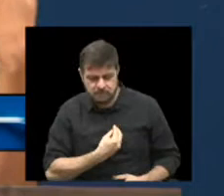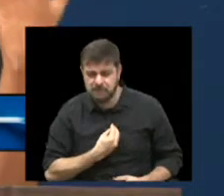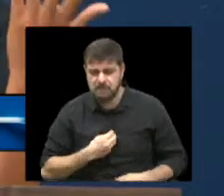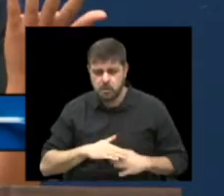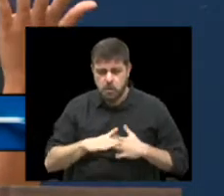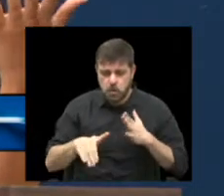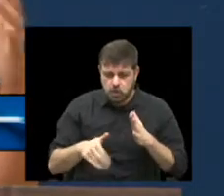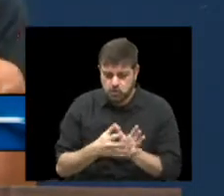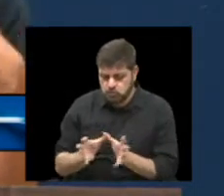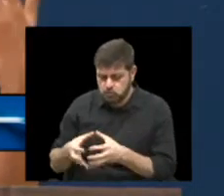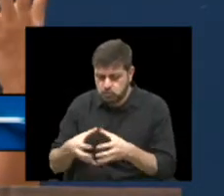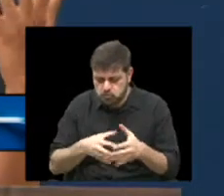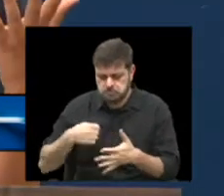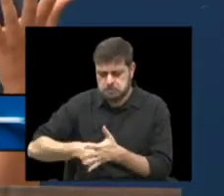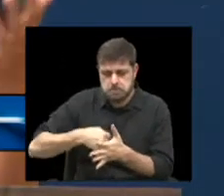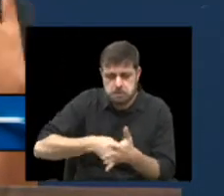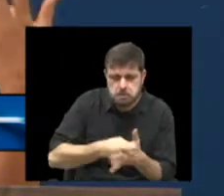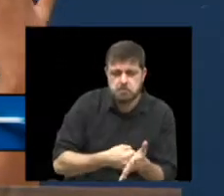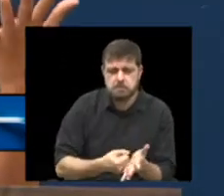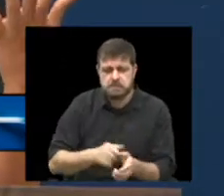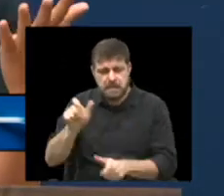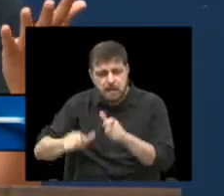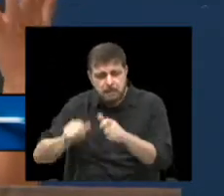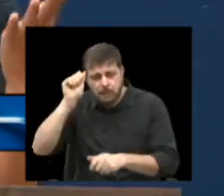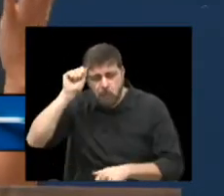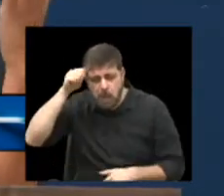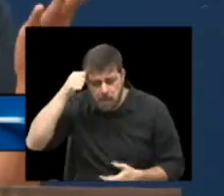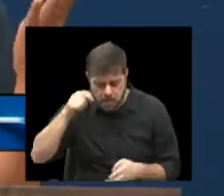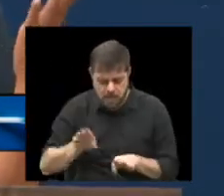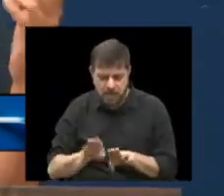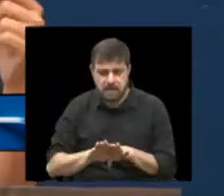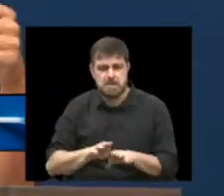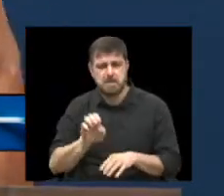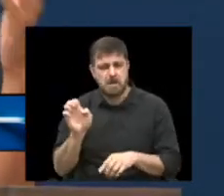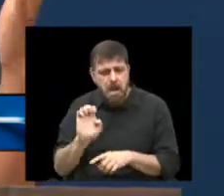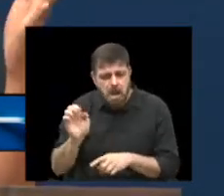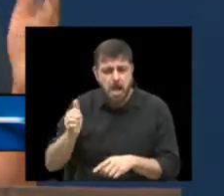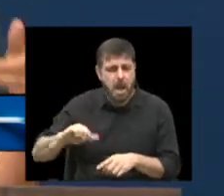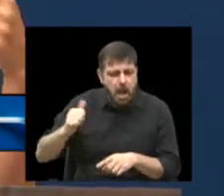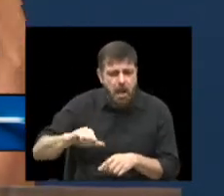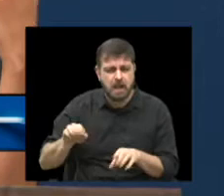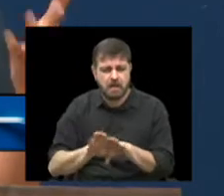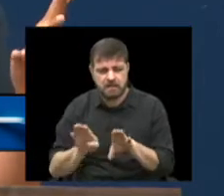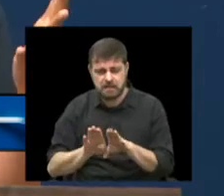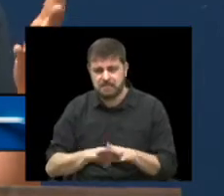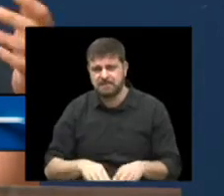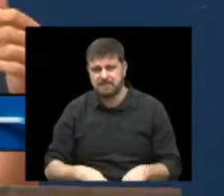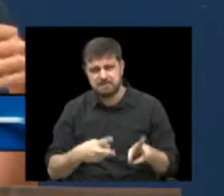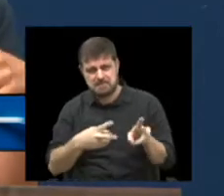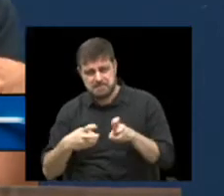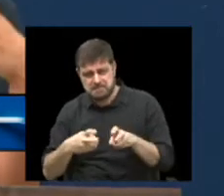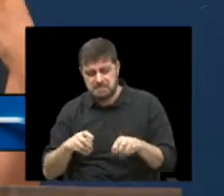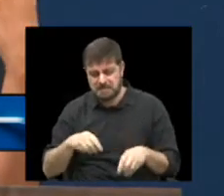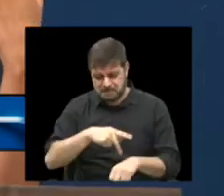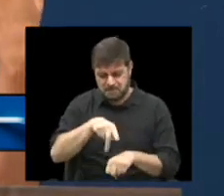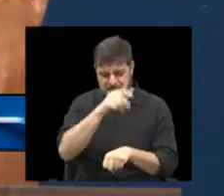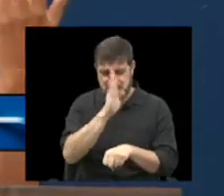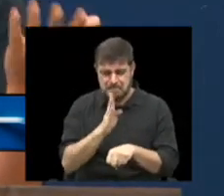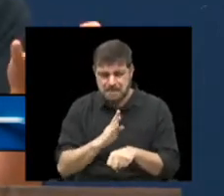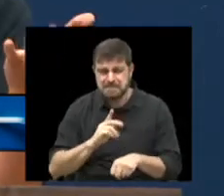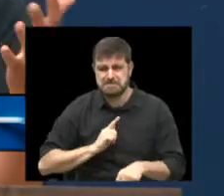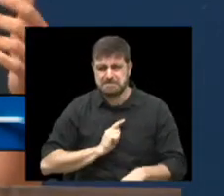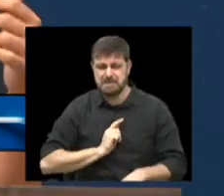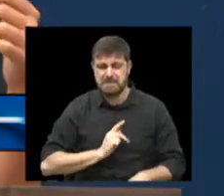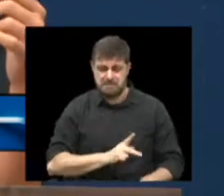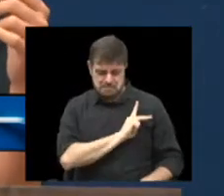de negras e negros, tem questionado a legitimidade desse governo que aí está, um governo ilegítimo, que vai contra todos